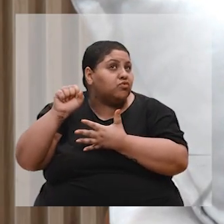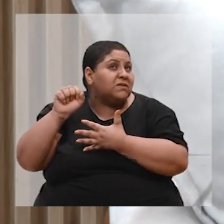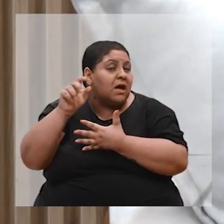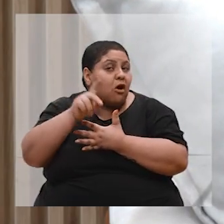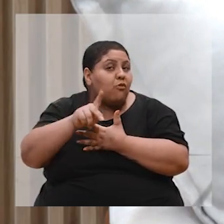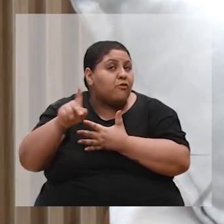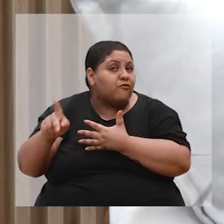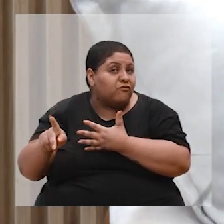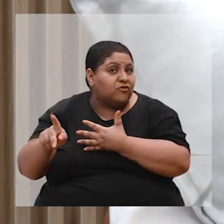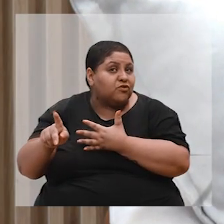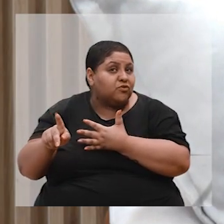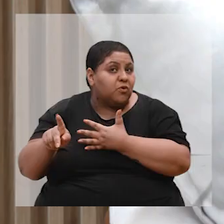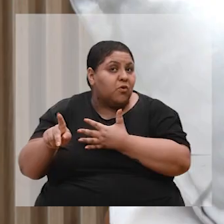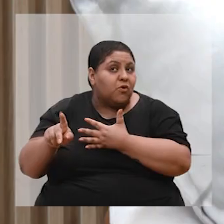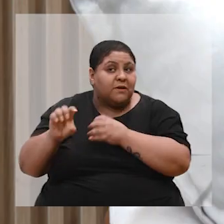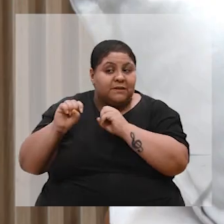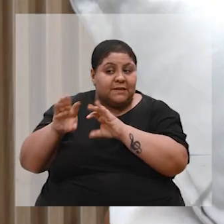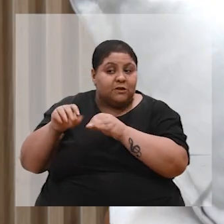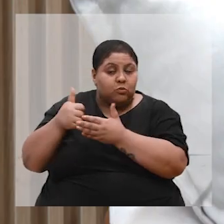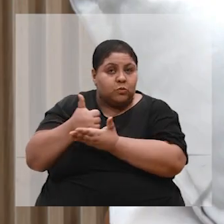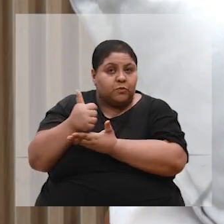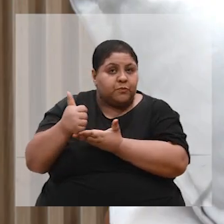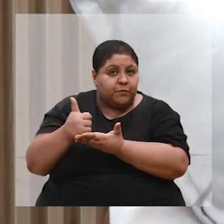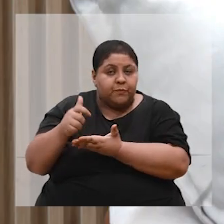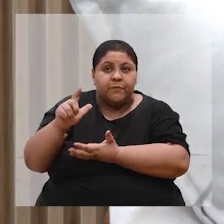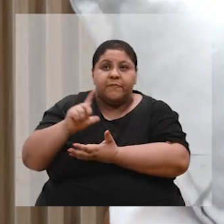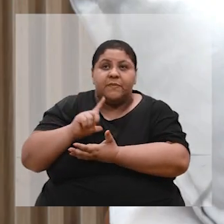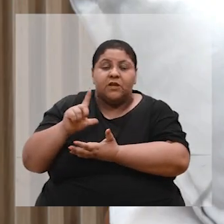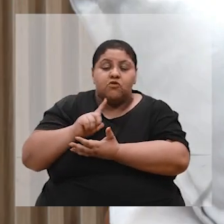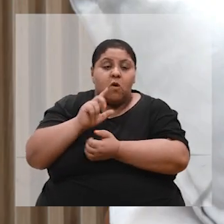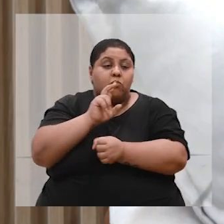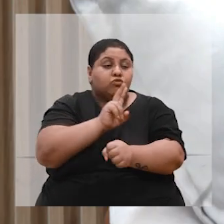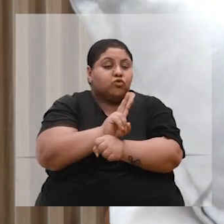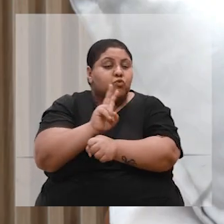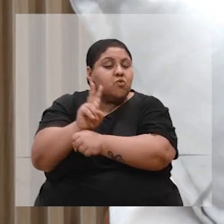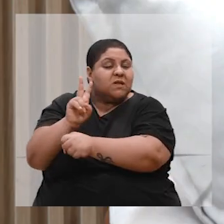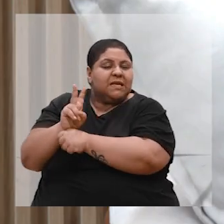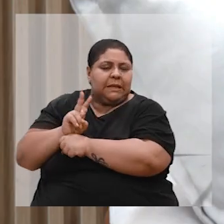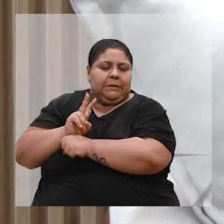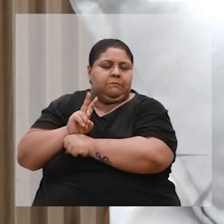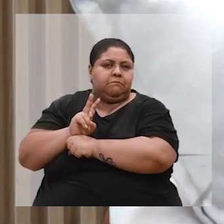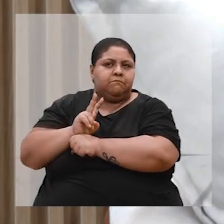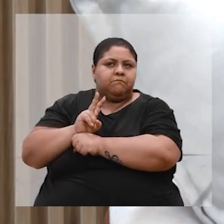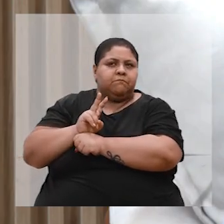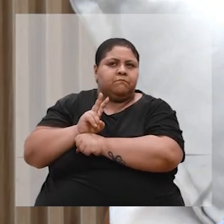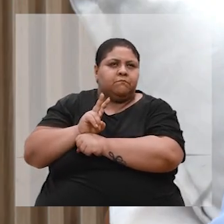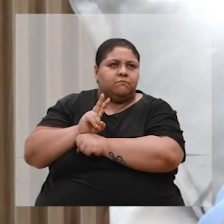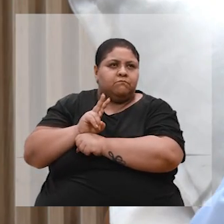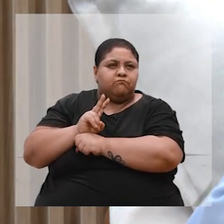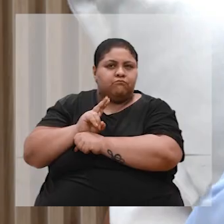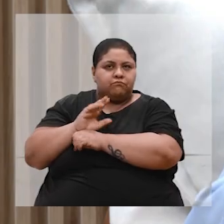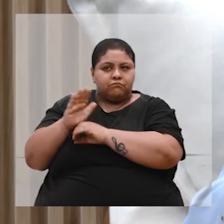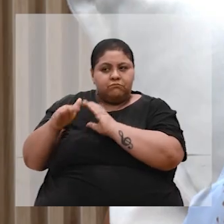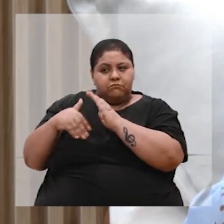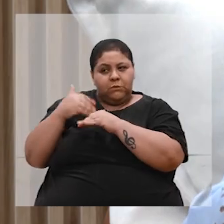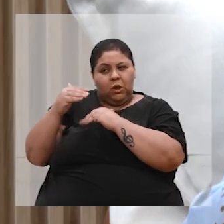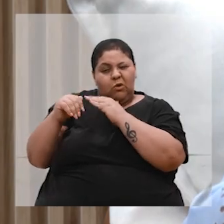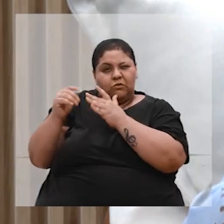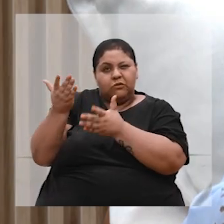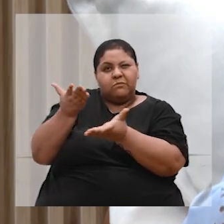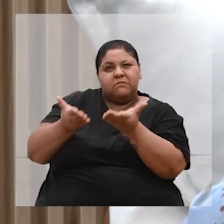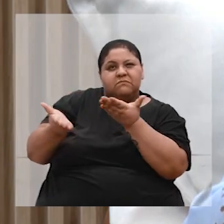do professor da educação básica. Então, nós tivemos o cuidado de construir